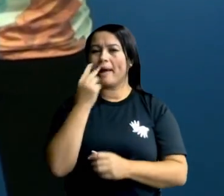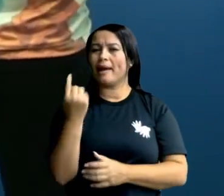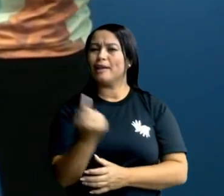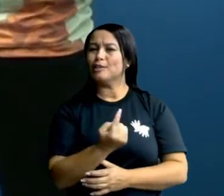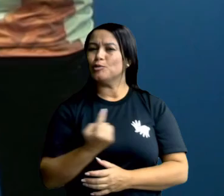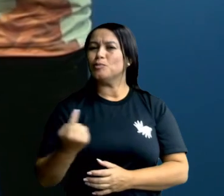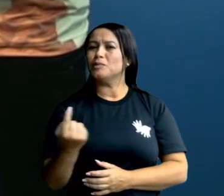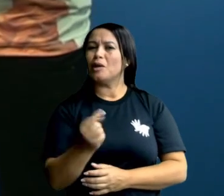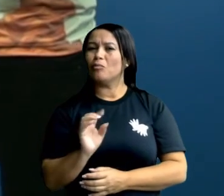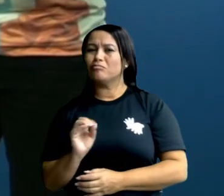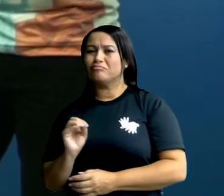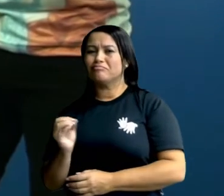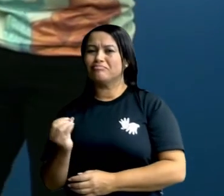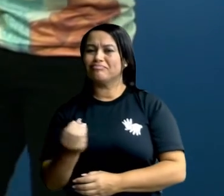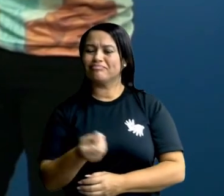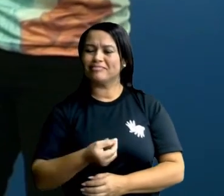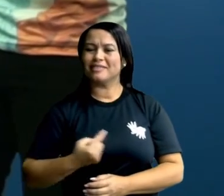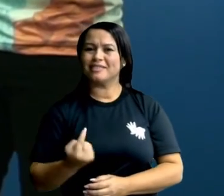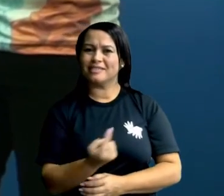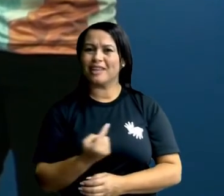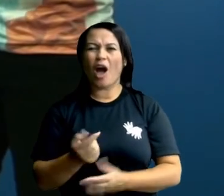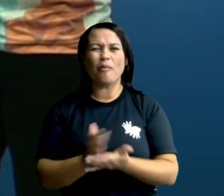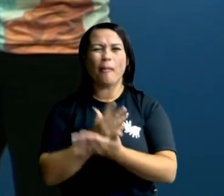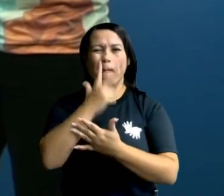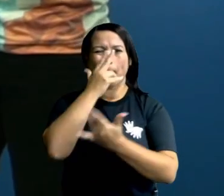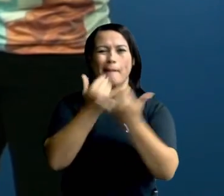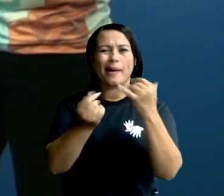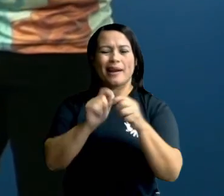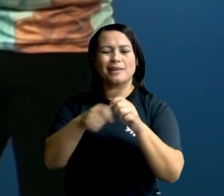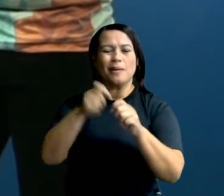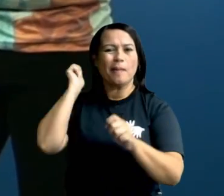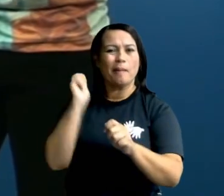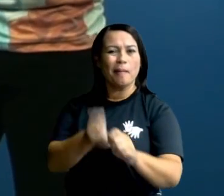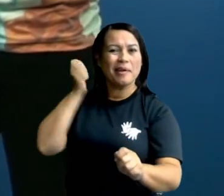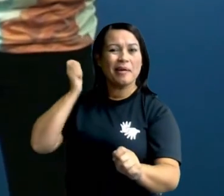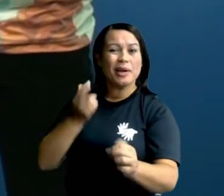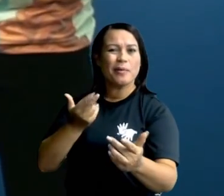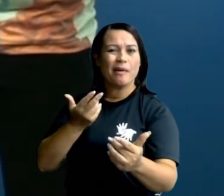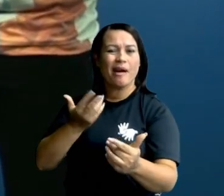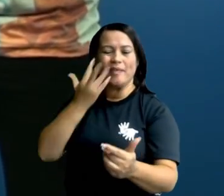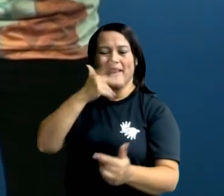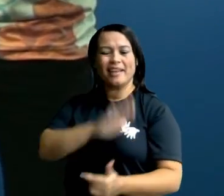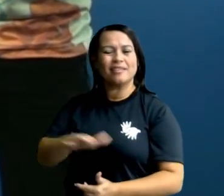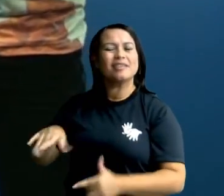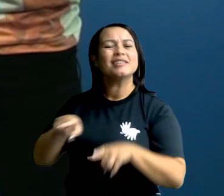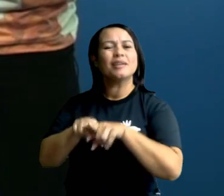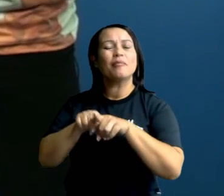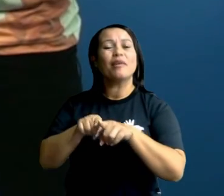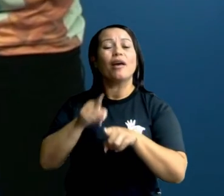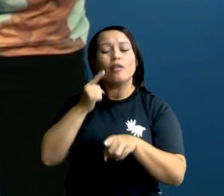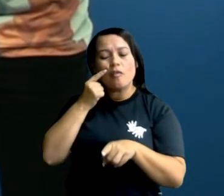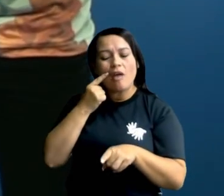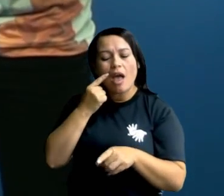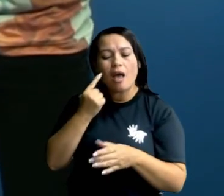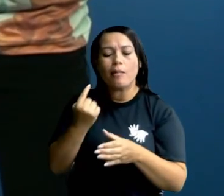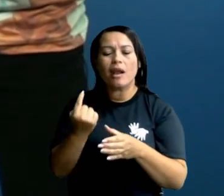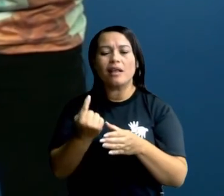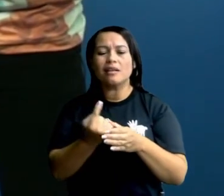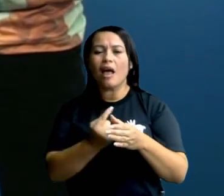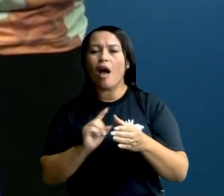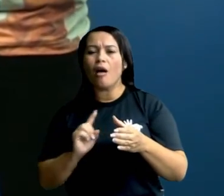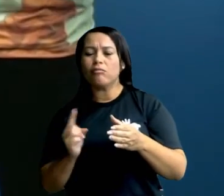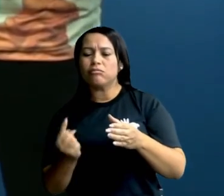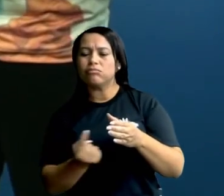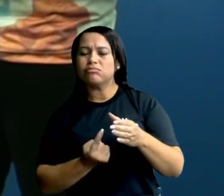rodou peão, né? Como eu na minha infância, percebe que quando o peão está prestes a acabar o seu movimento, ele faz esse movimento assim, né? É um